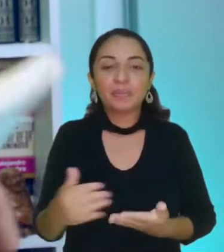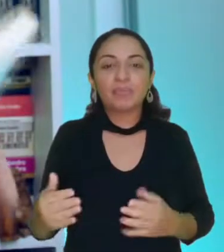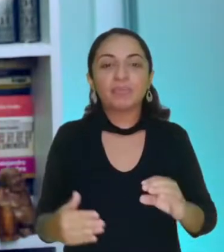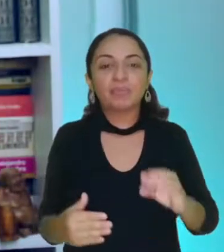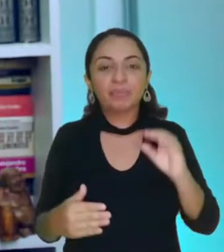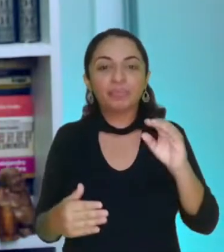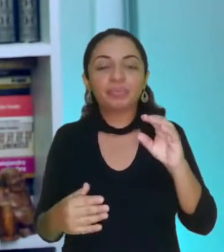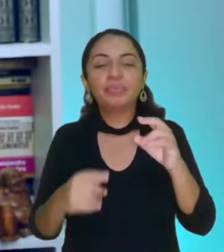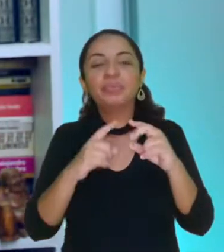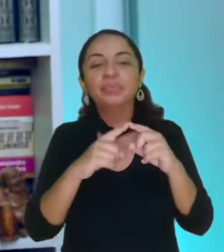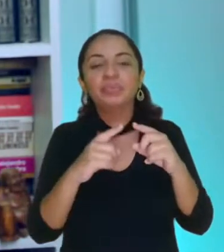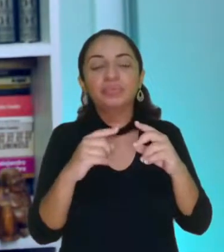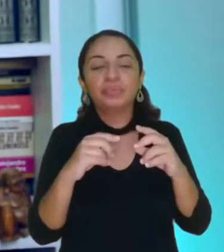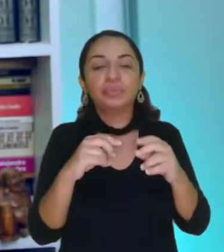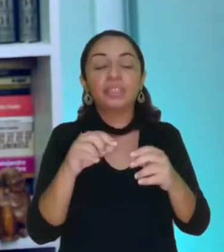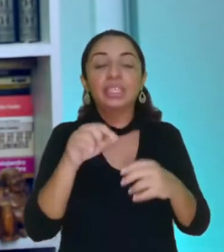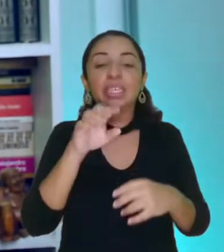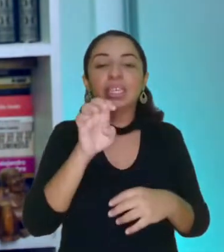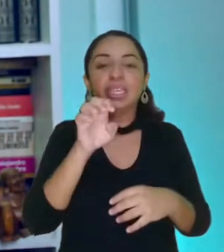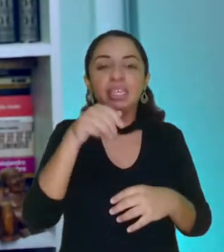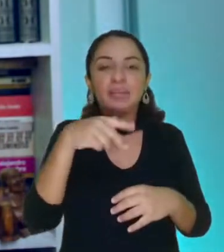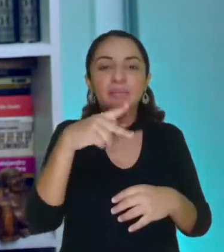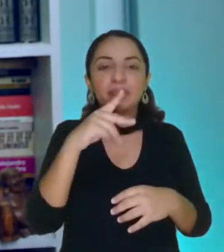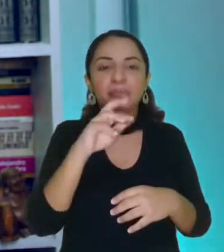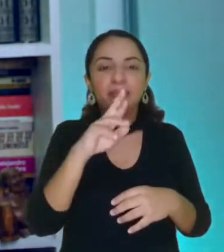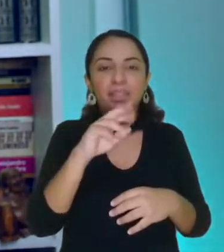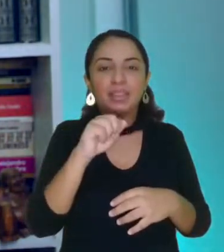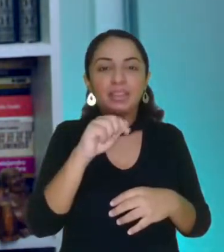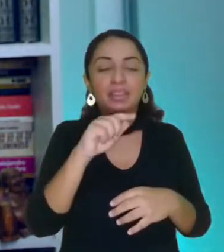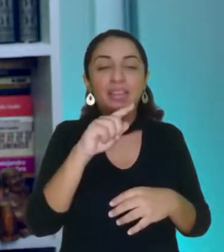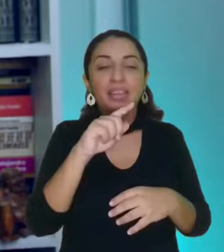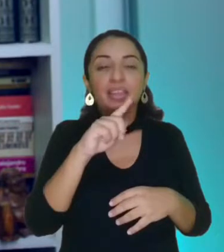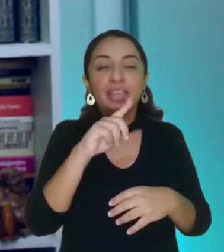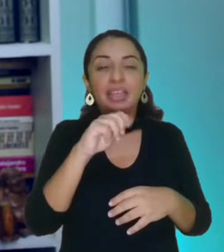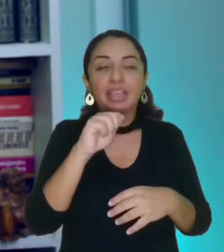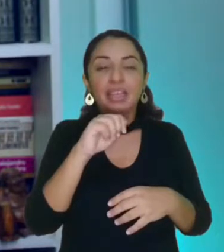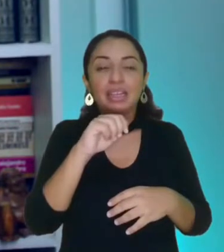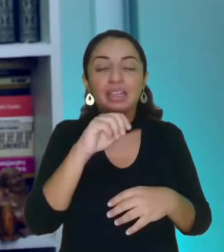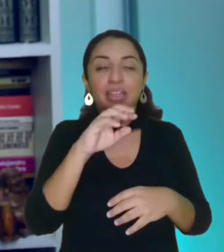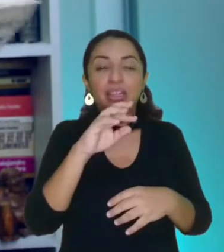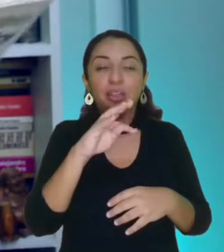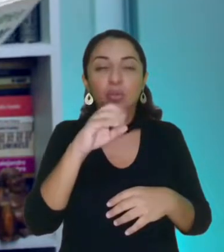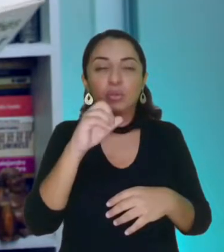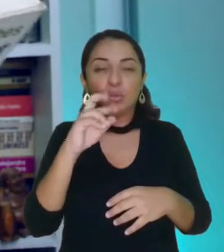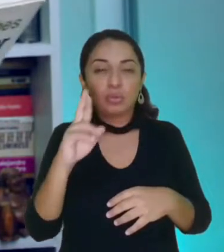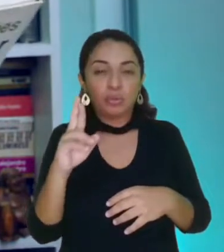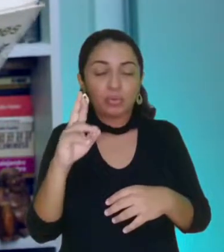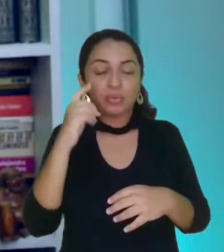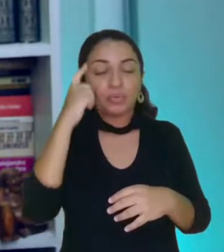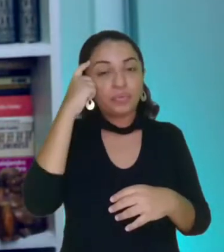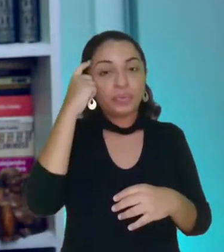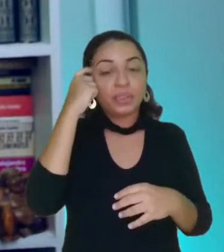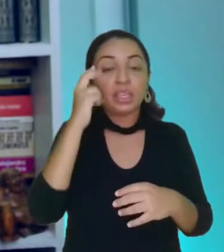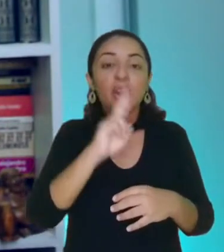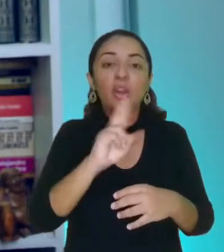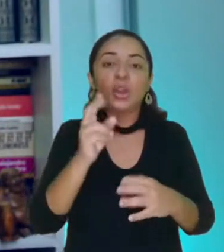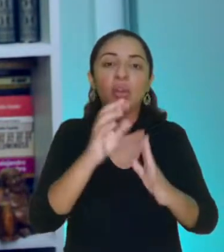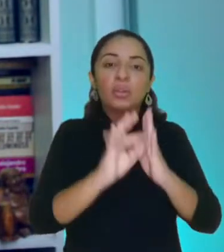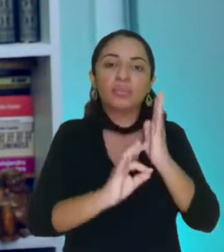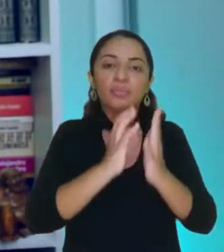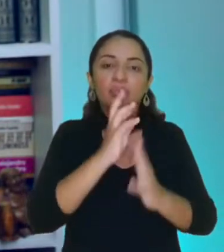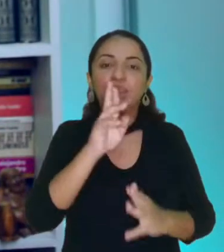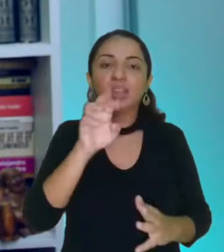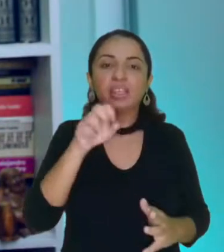por esse livro aqui, O Imprecador, do René Victor Pilres. Eu acho que é assim a pronúncia.